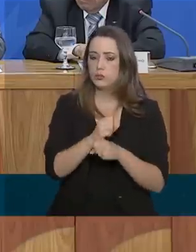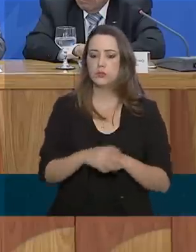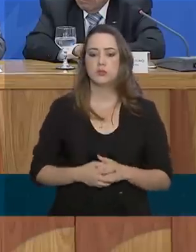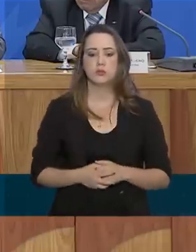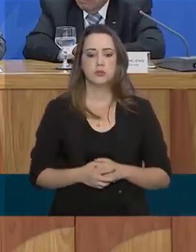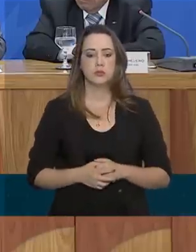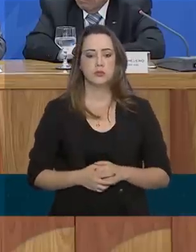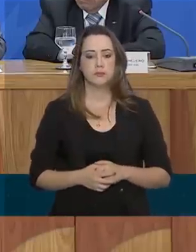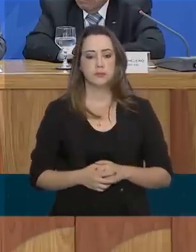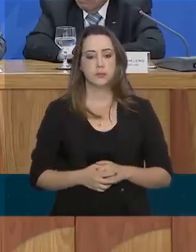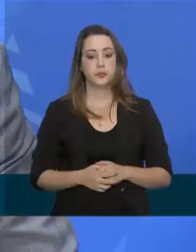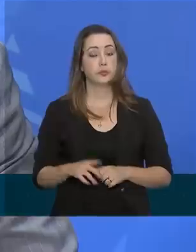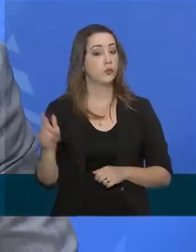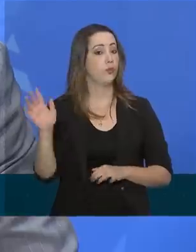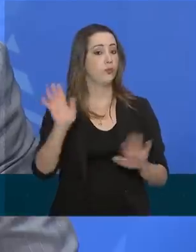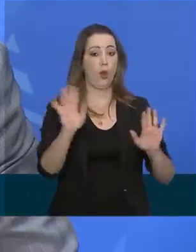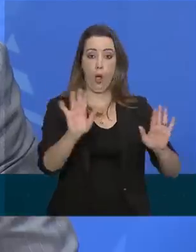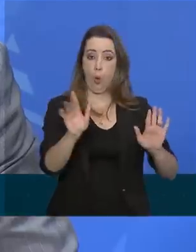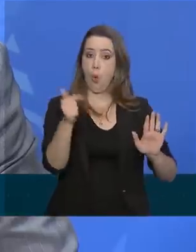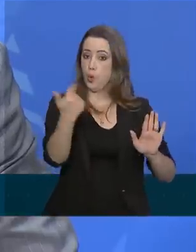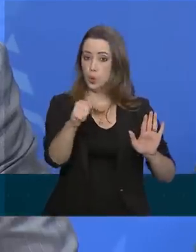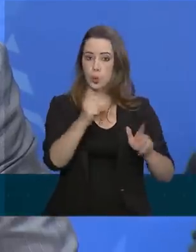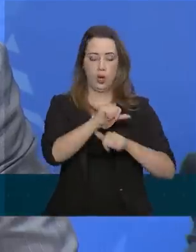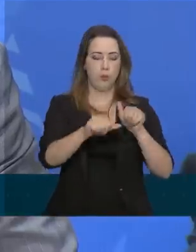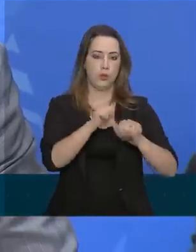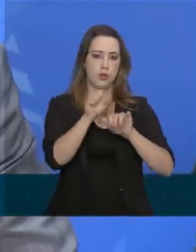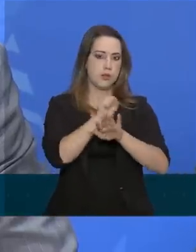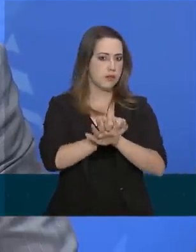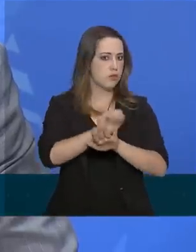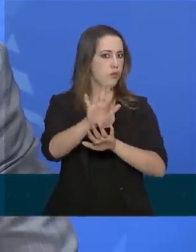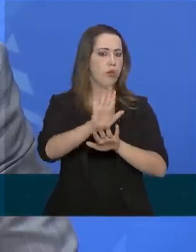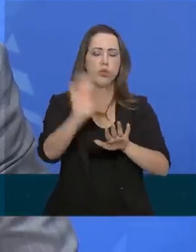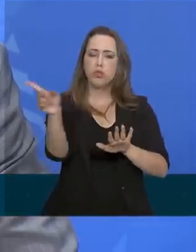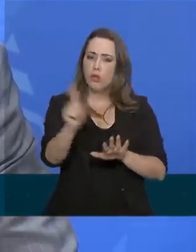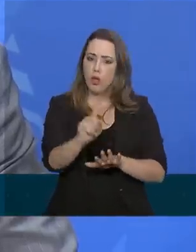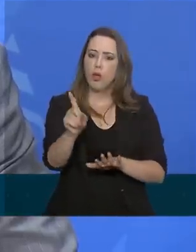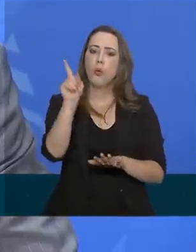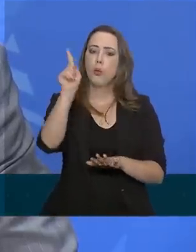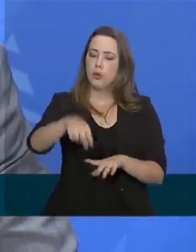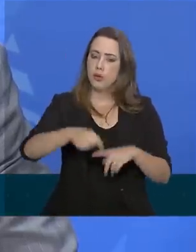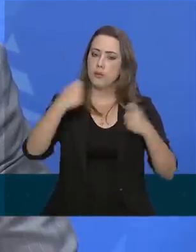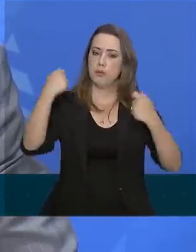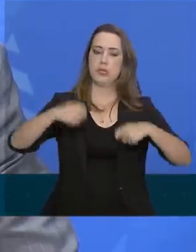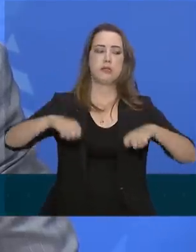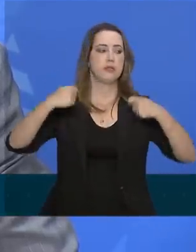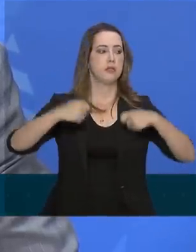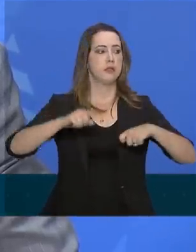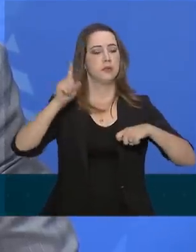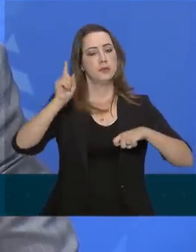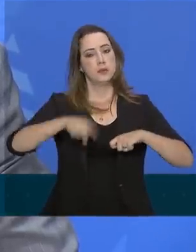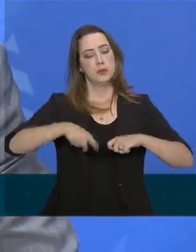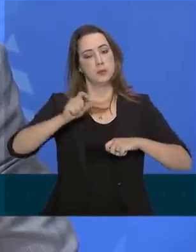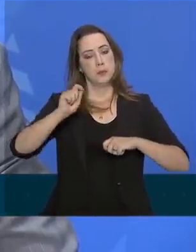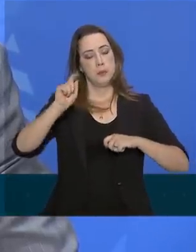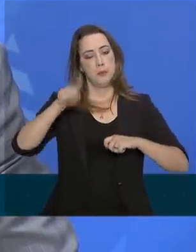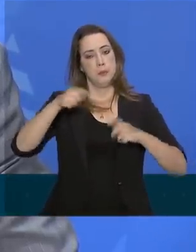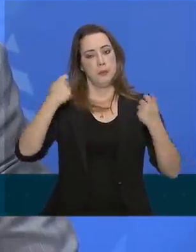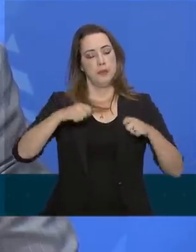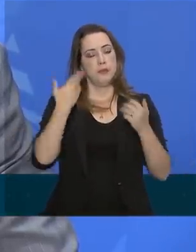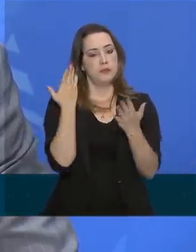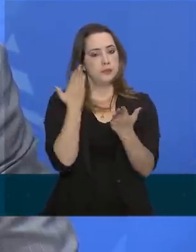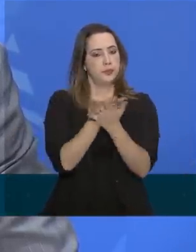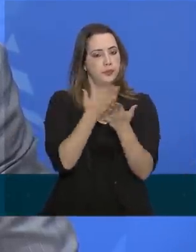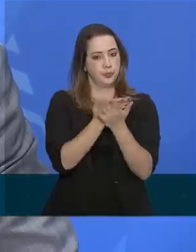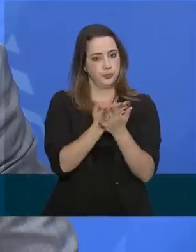não não há alteração de divulgação de informação o que é o que é preciso gustavo é analisar